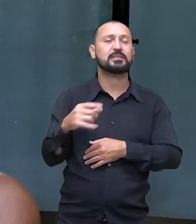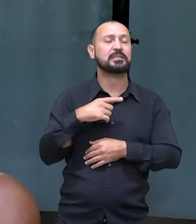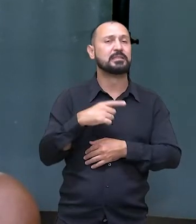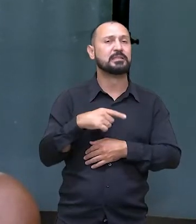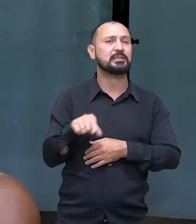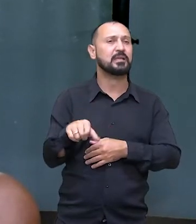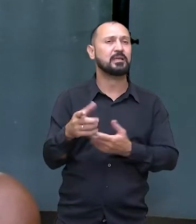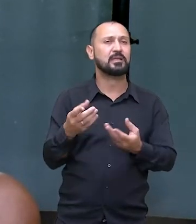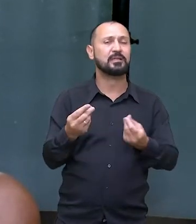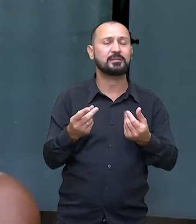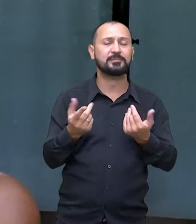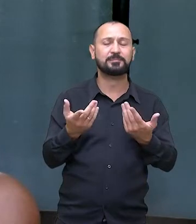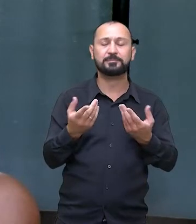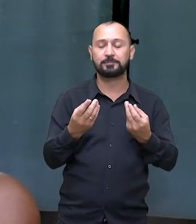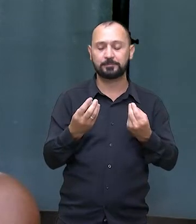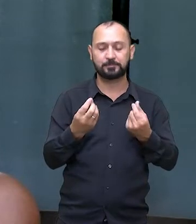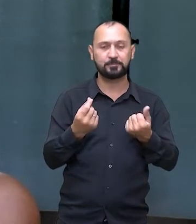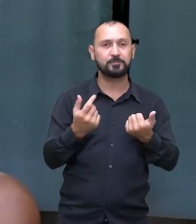mesmo, e ela tem